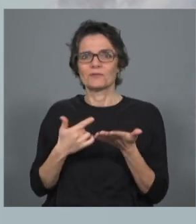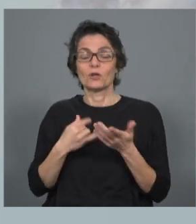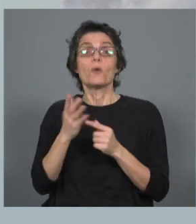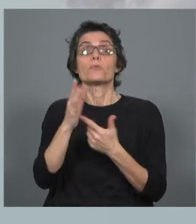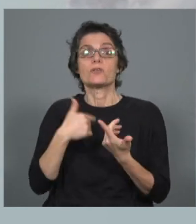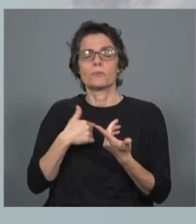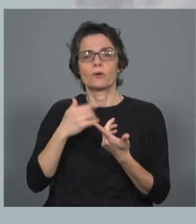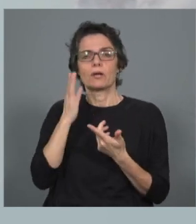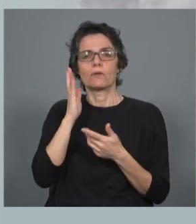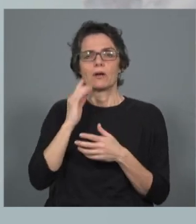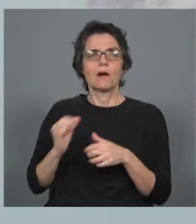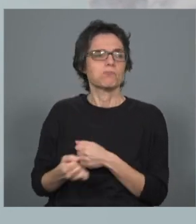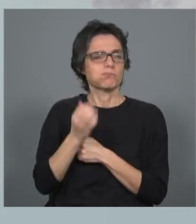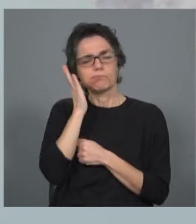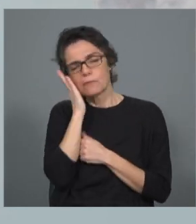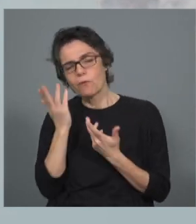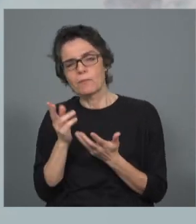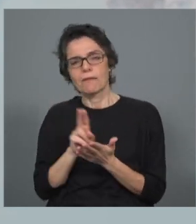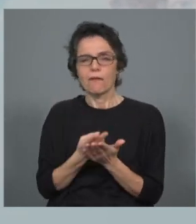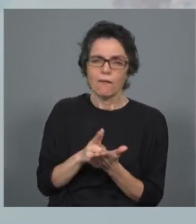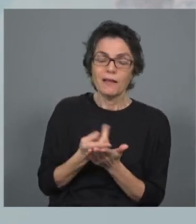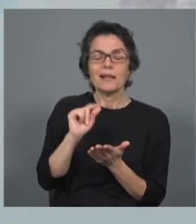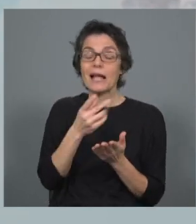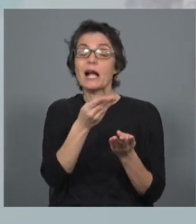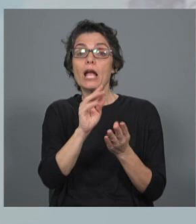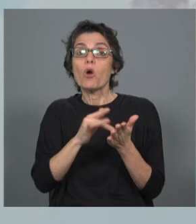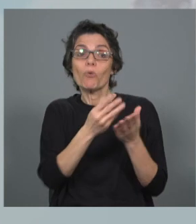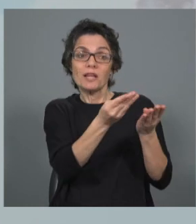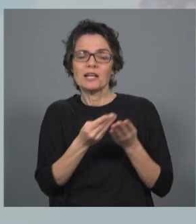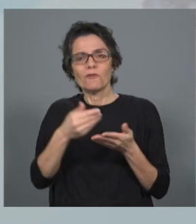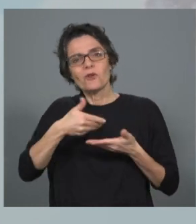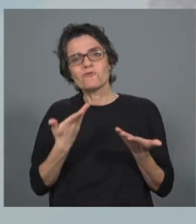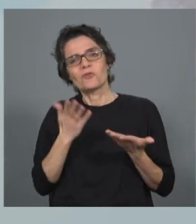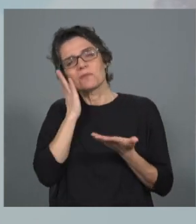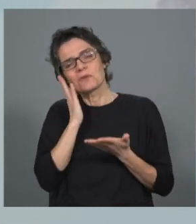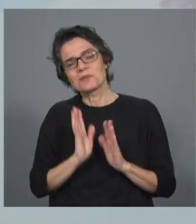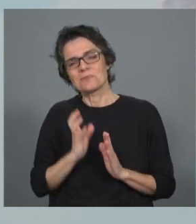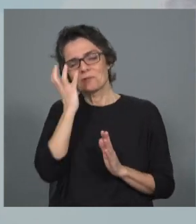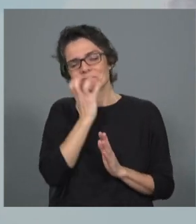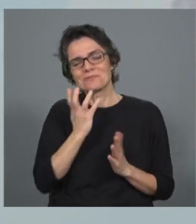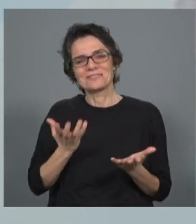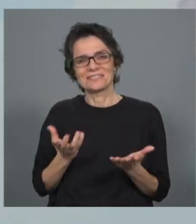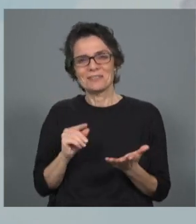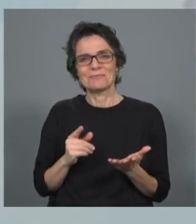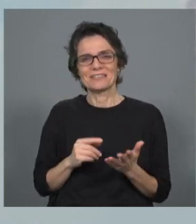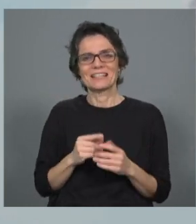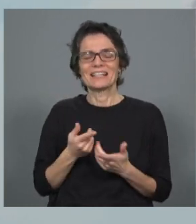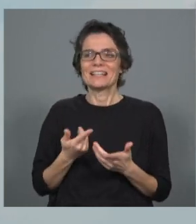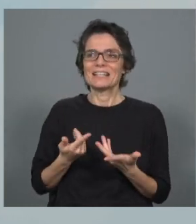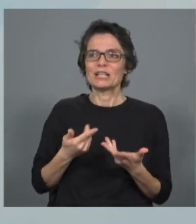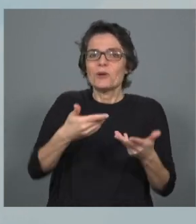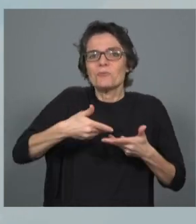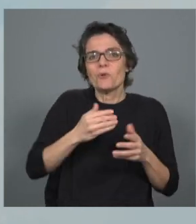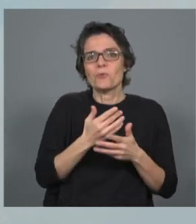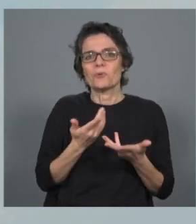e quem me acompanhava nesses tempos eram os livros, e aos poucos também fui percebendo que, como dizia há